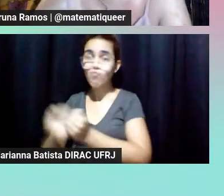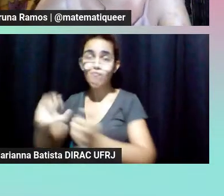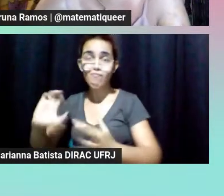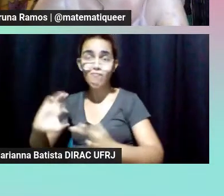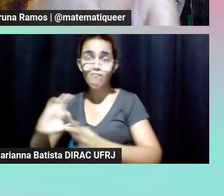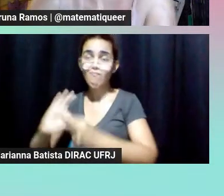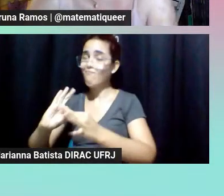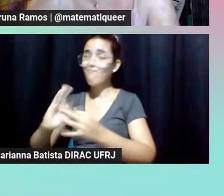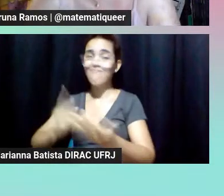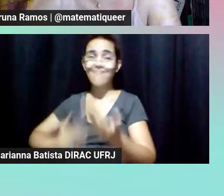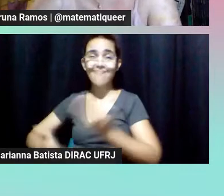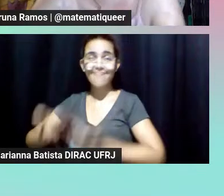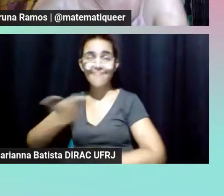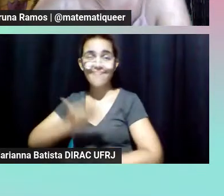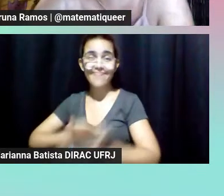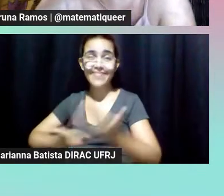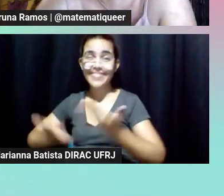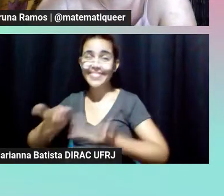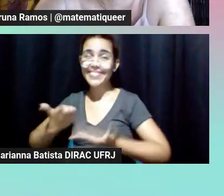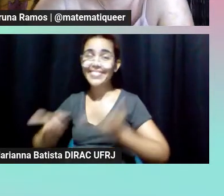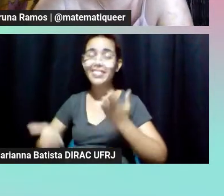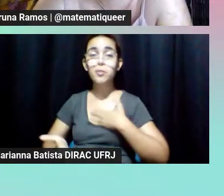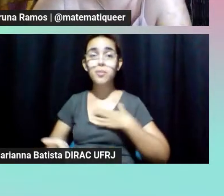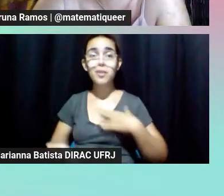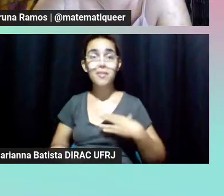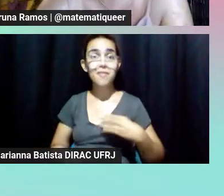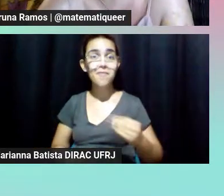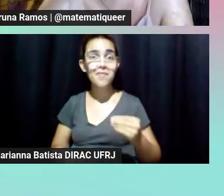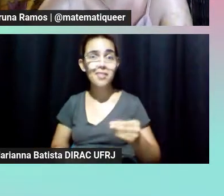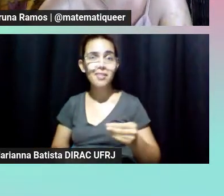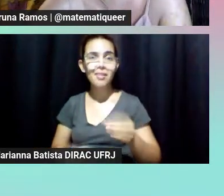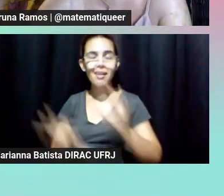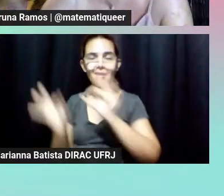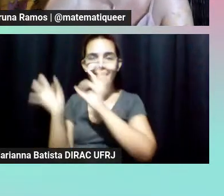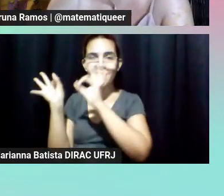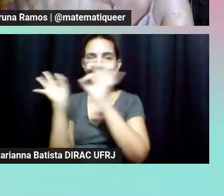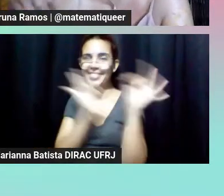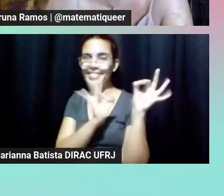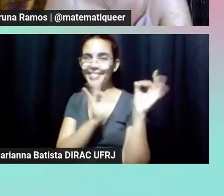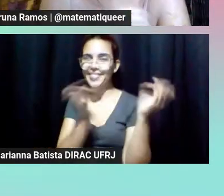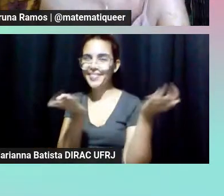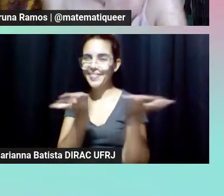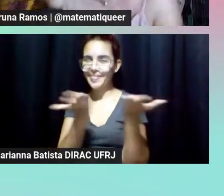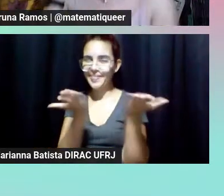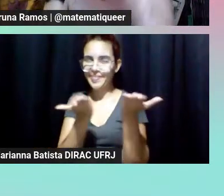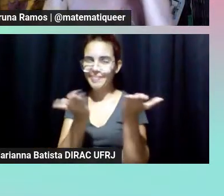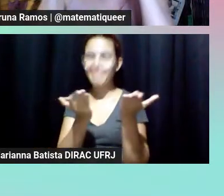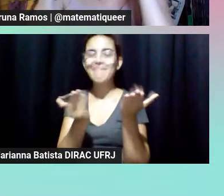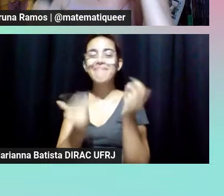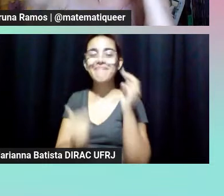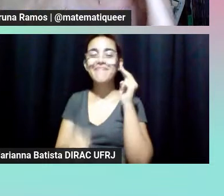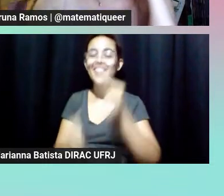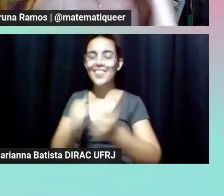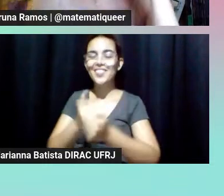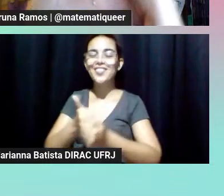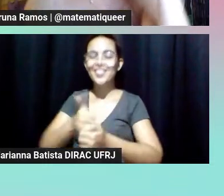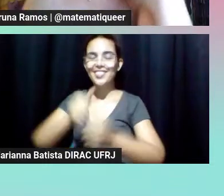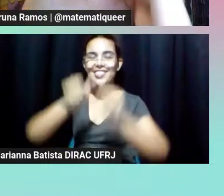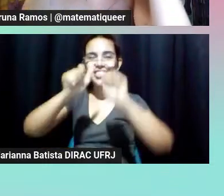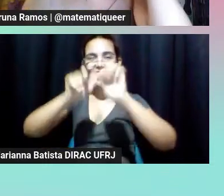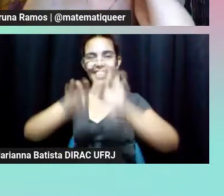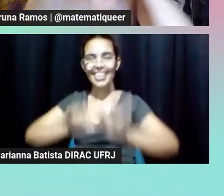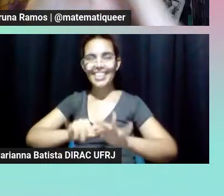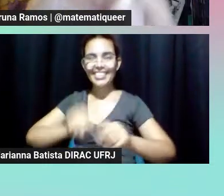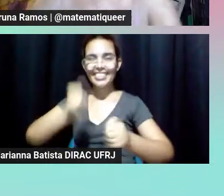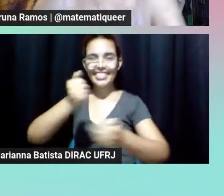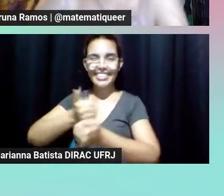também. As minhas filhas estavam assistindo ali. Eu vi no chat, Eva. Eu também vi. Essa é minha